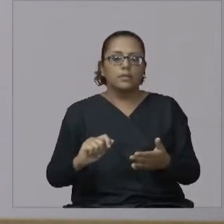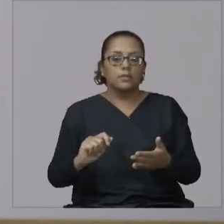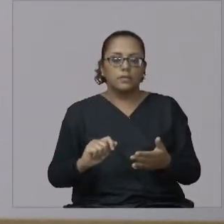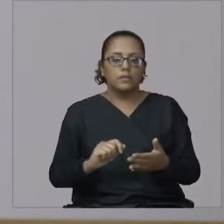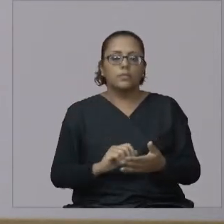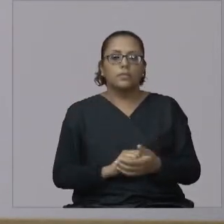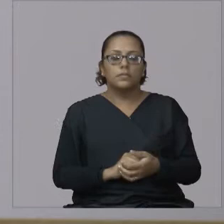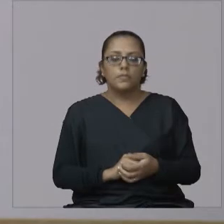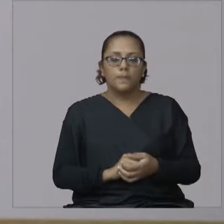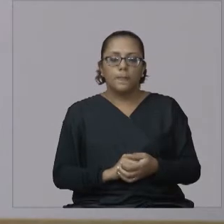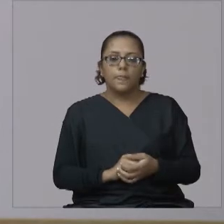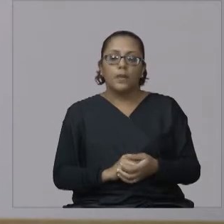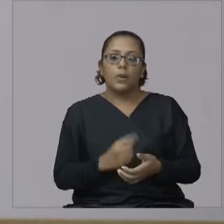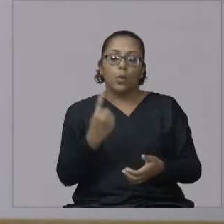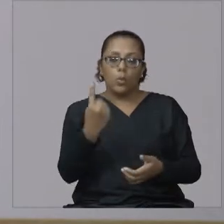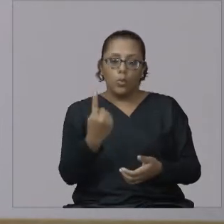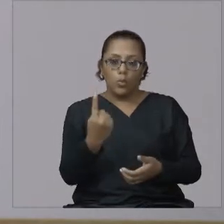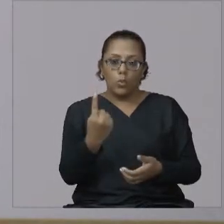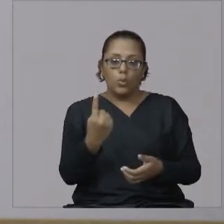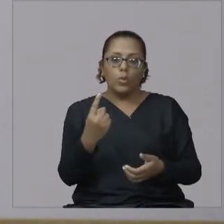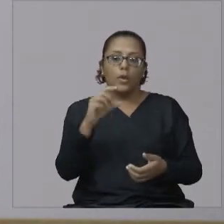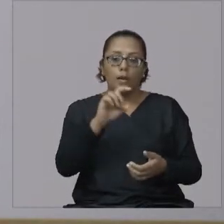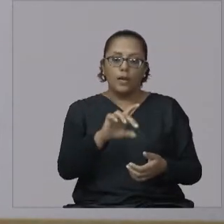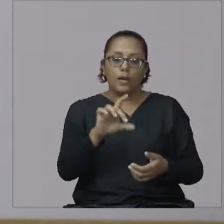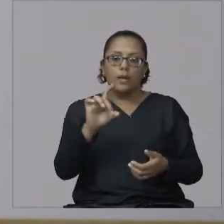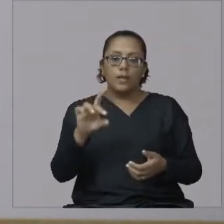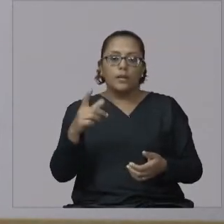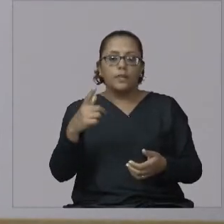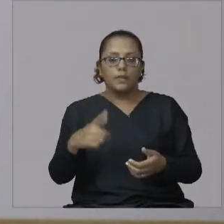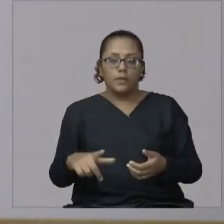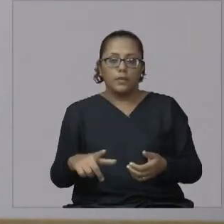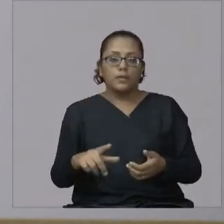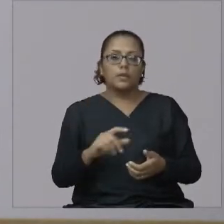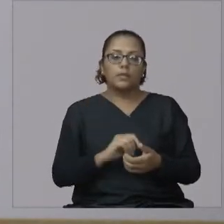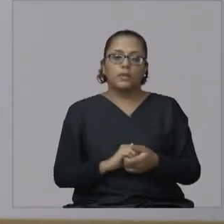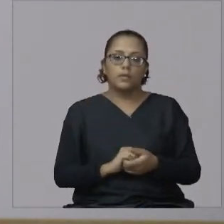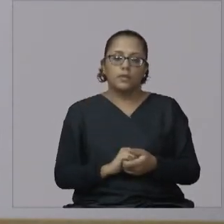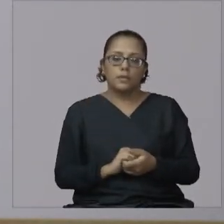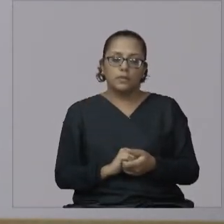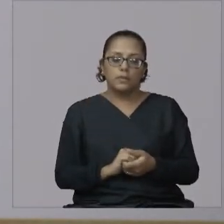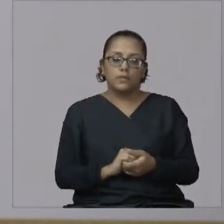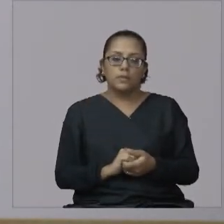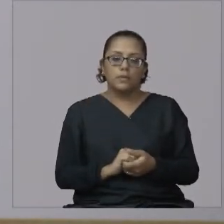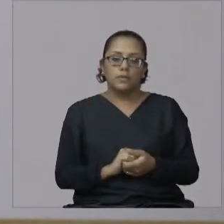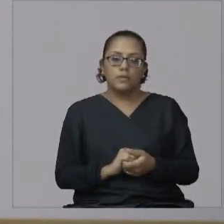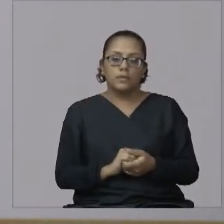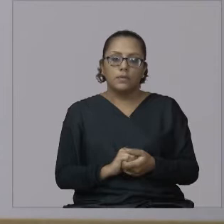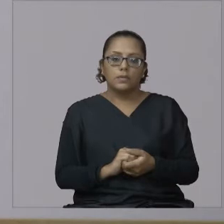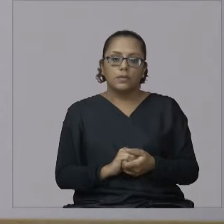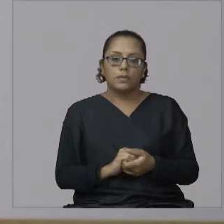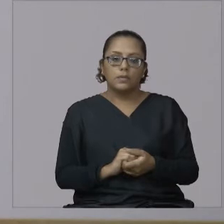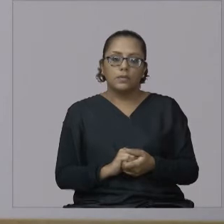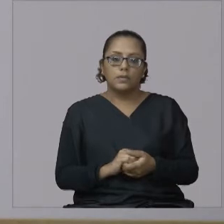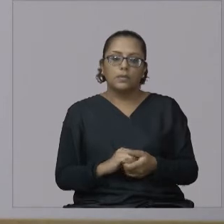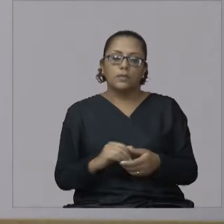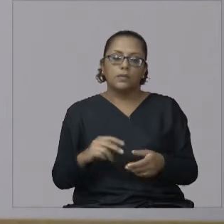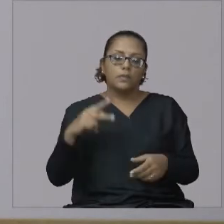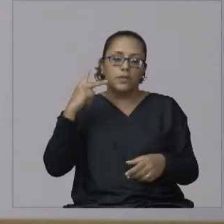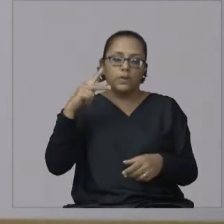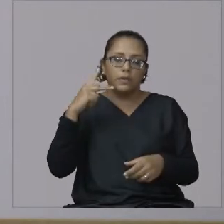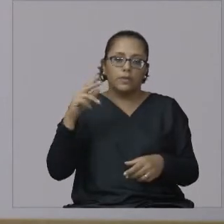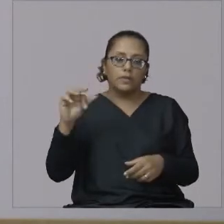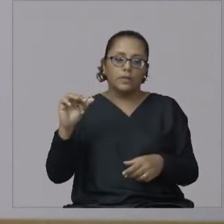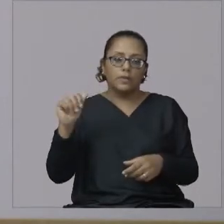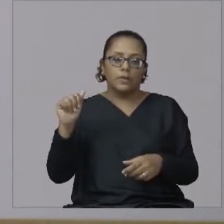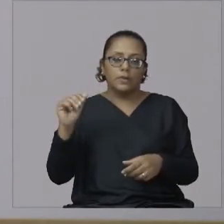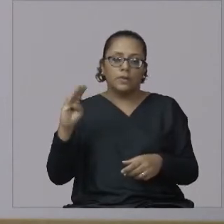pandemia. Os outros dois que poderiam estar também é o Fabião Zagueiro e o Rafael